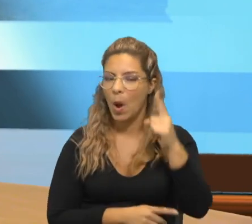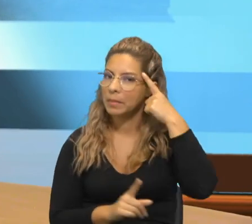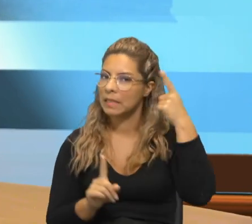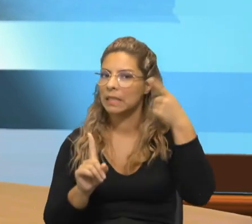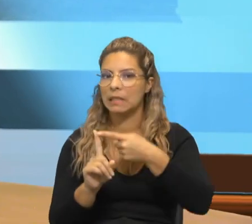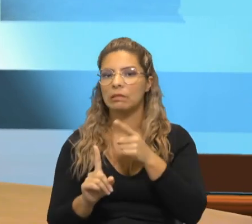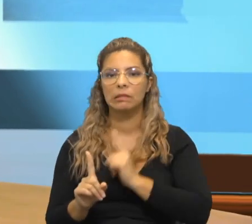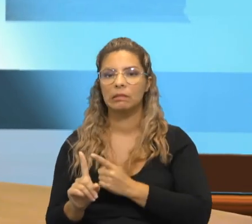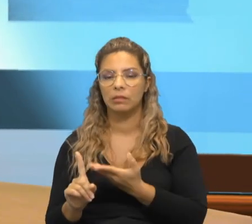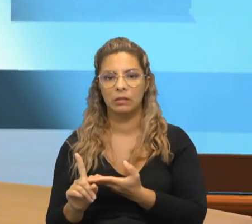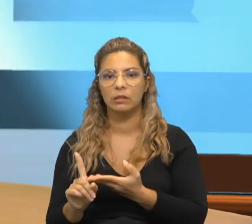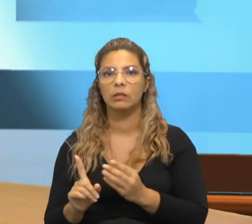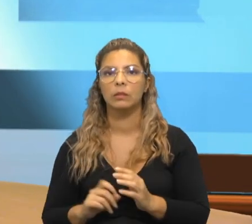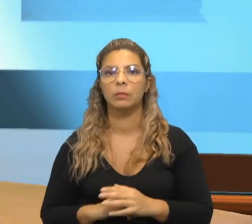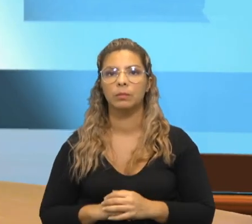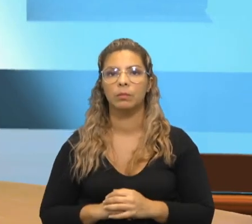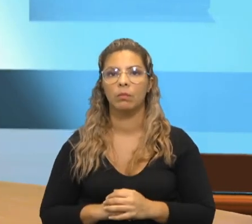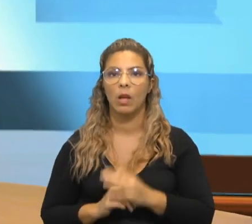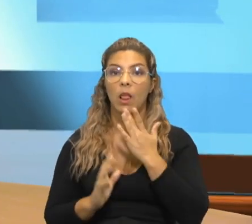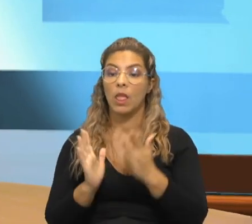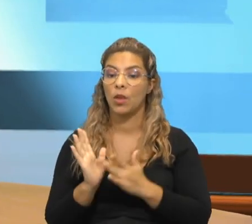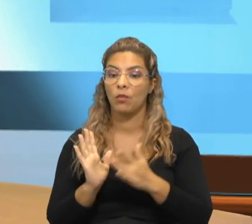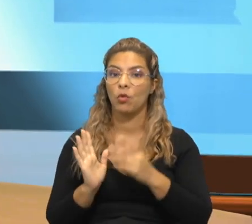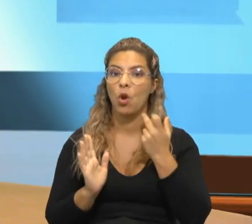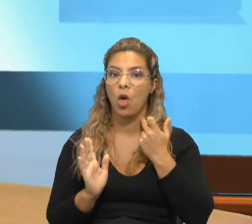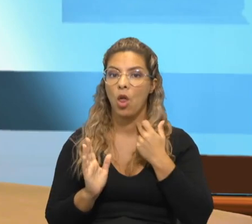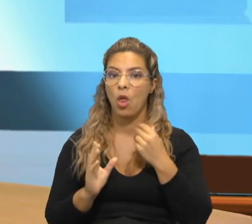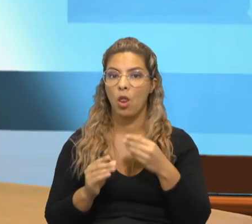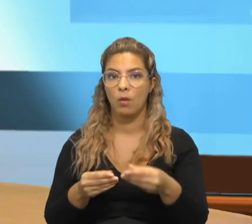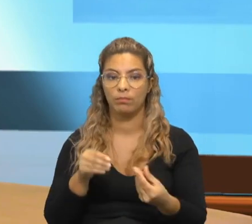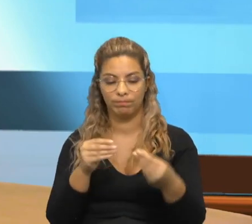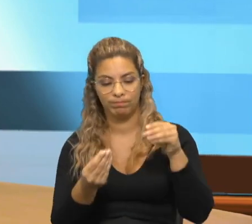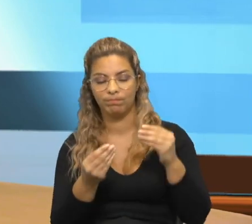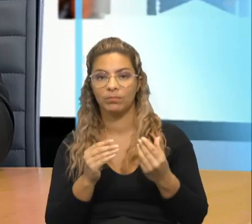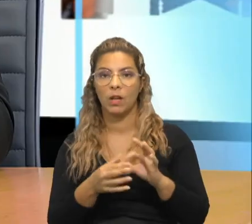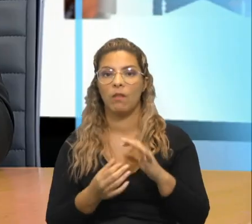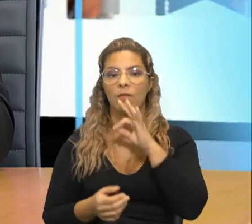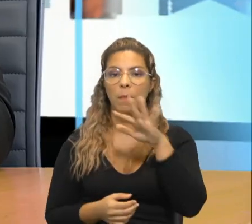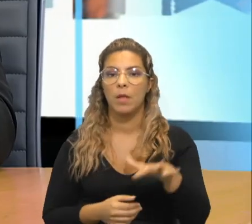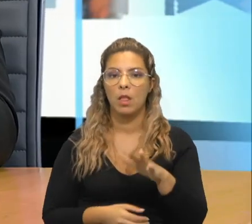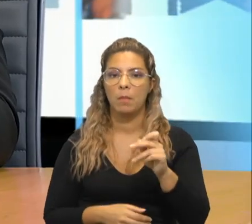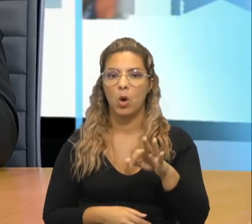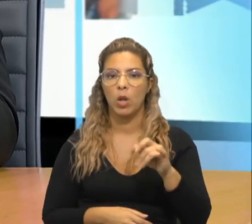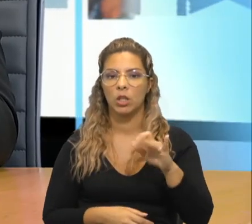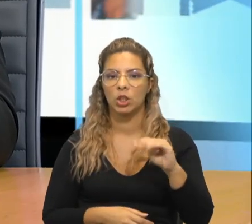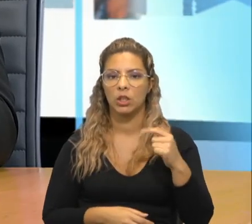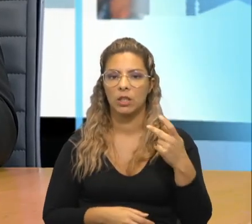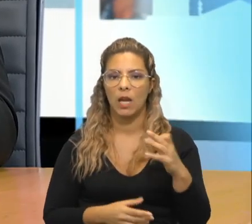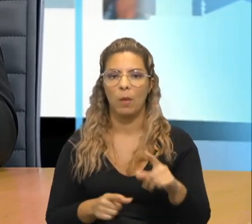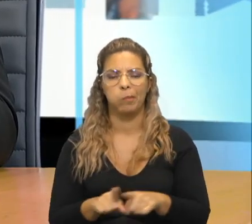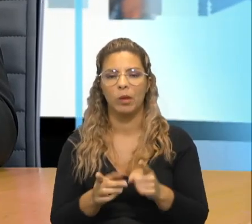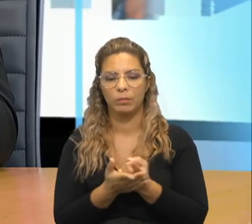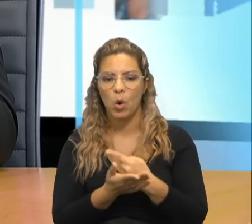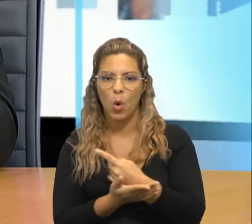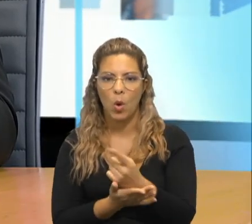propósito de espiritualidade que está neste pequeno livro que a família paulista tem como... Isto é uma bússola que